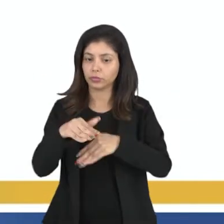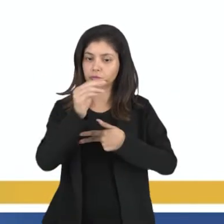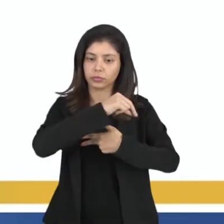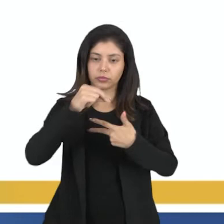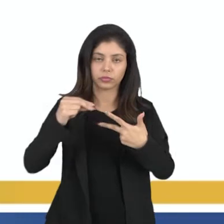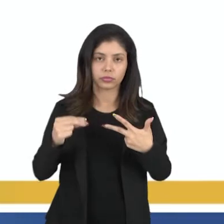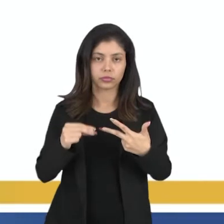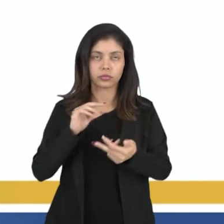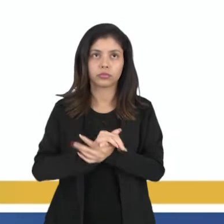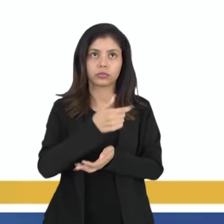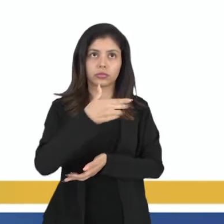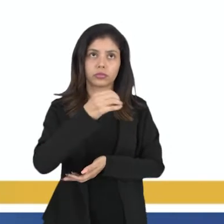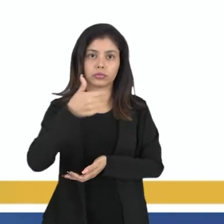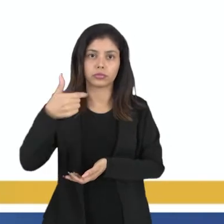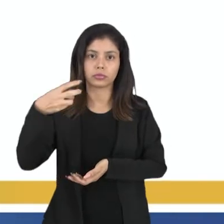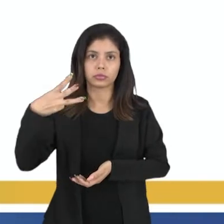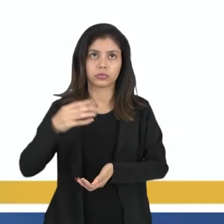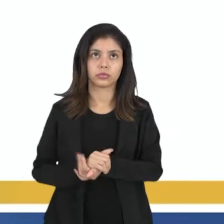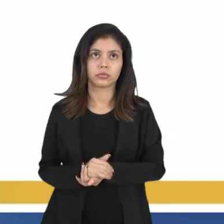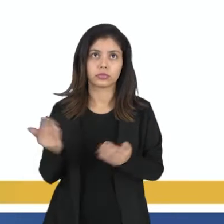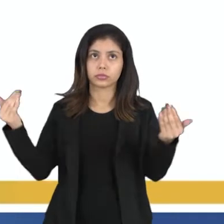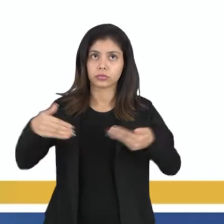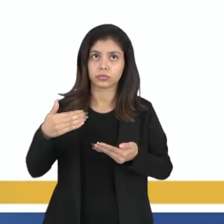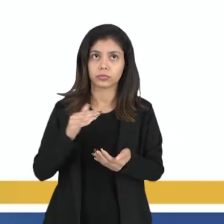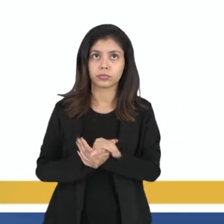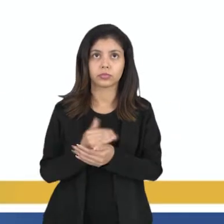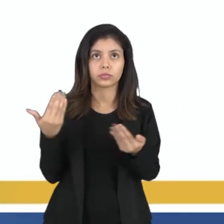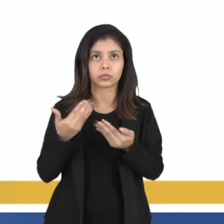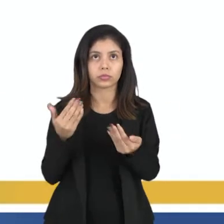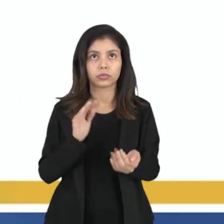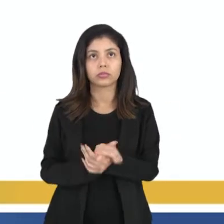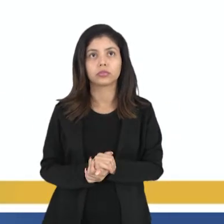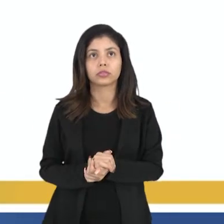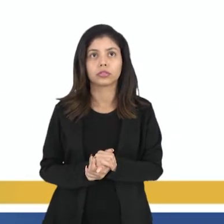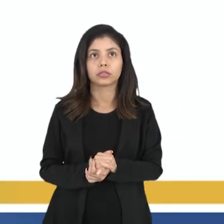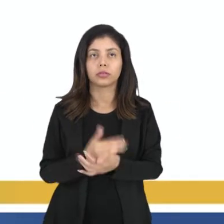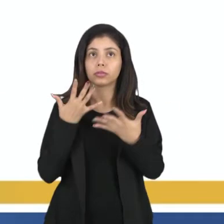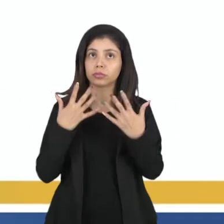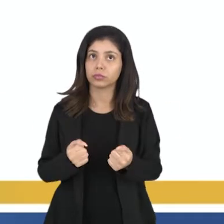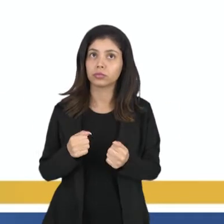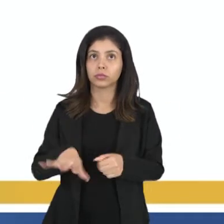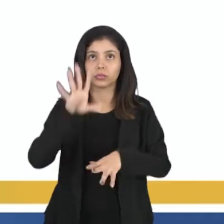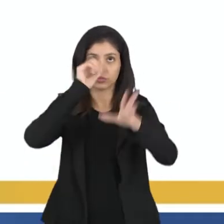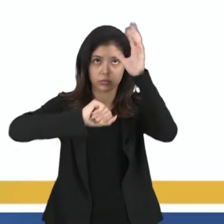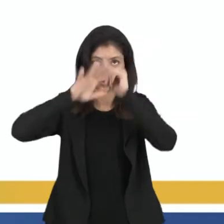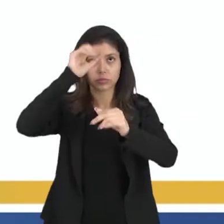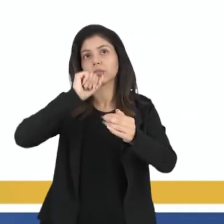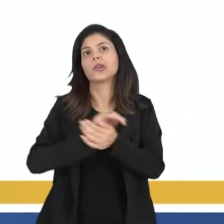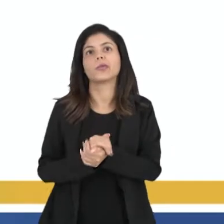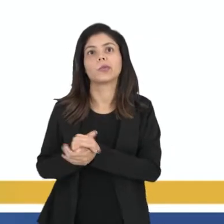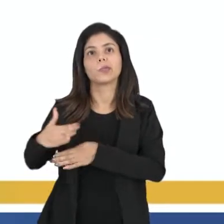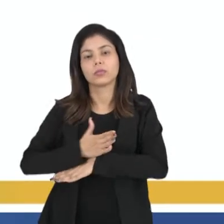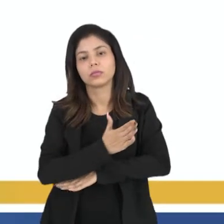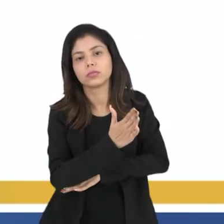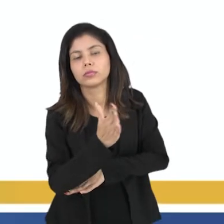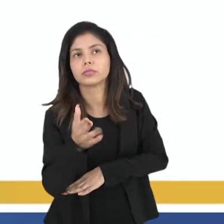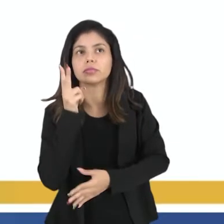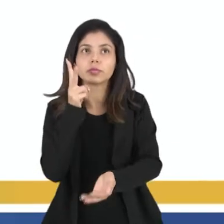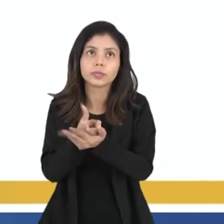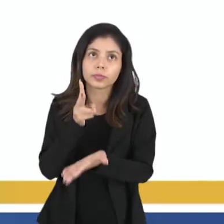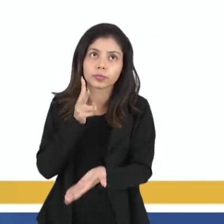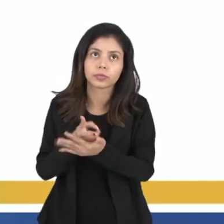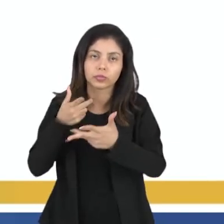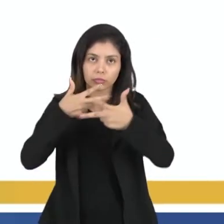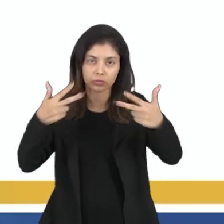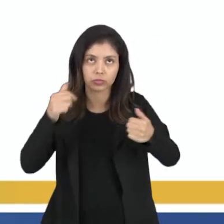de 2013. Até hoje, admite-se que no nosso conhecimento se desvia